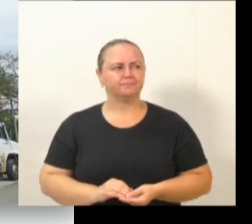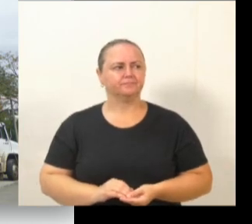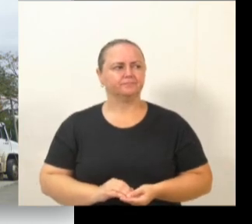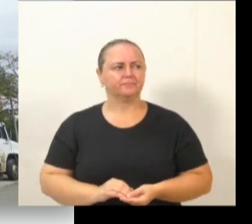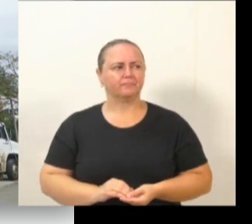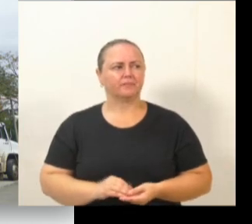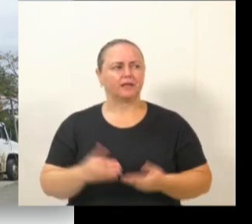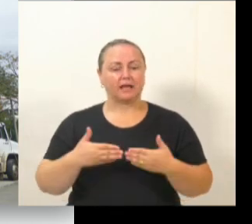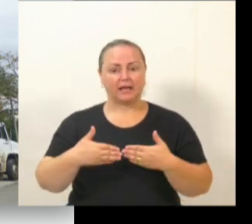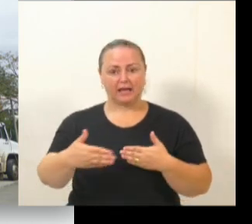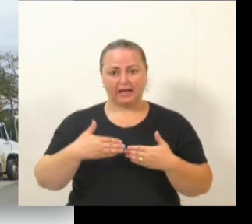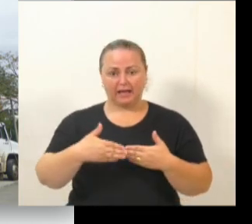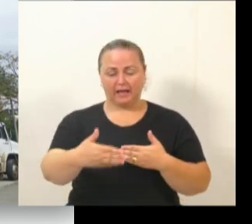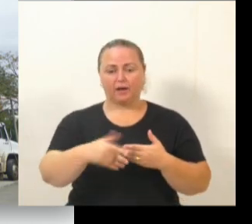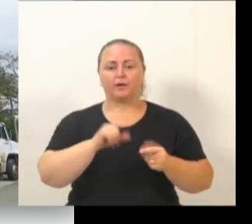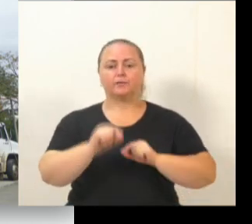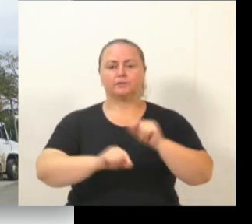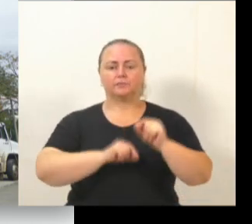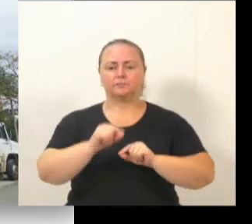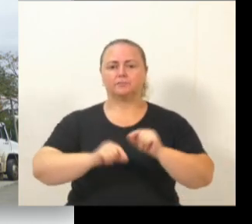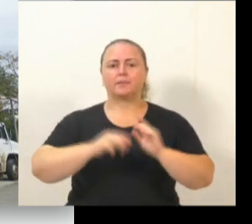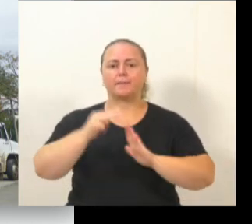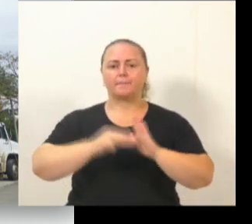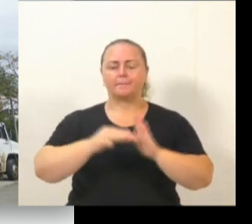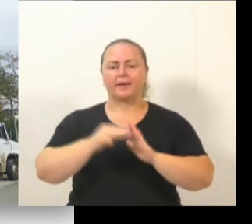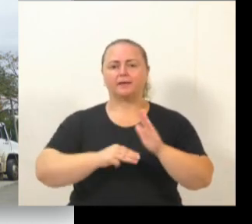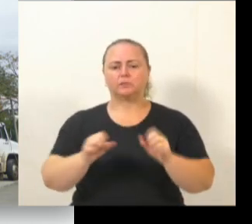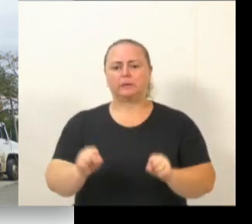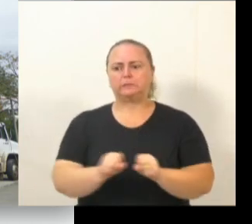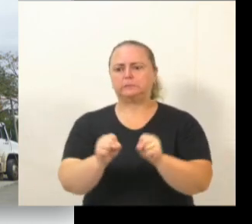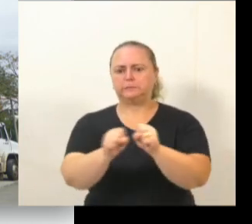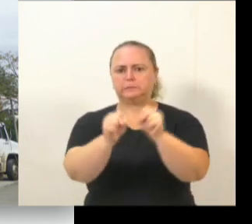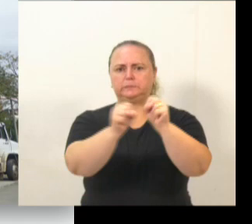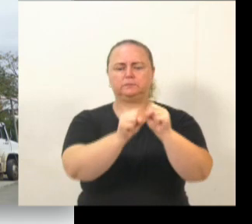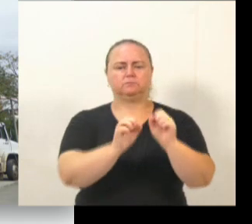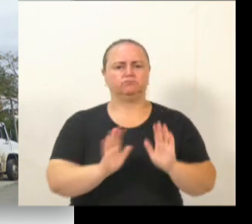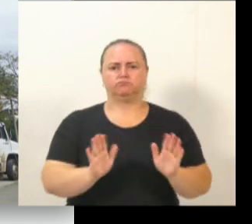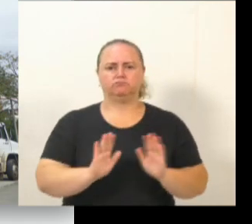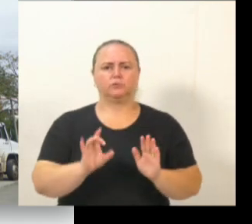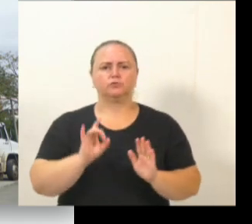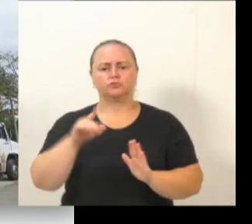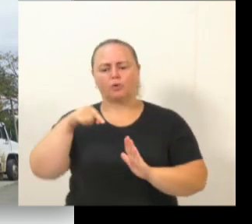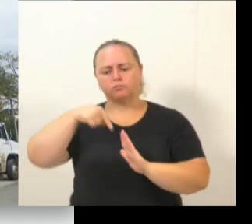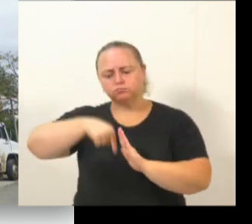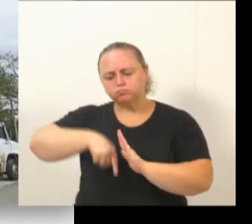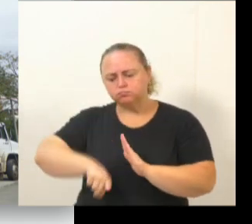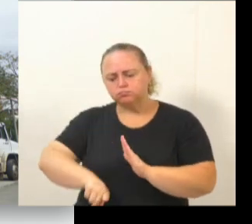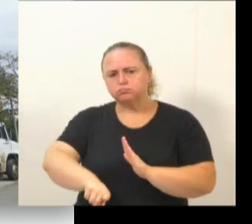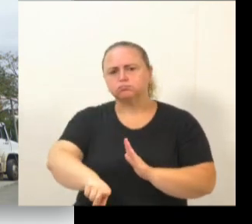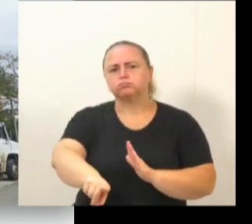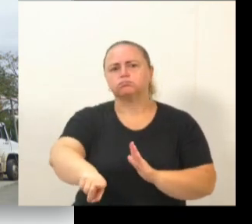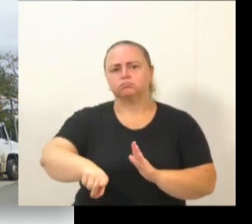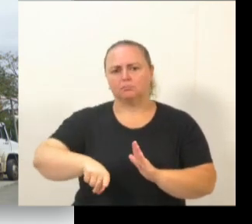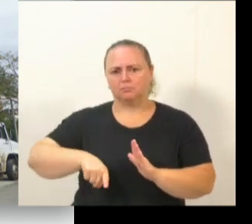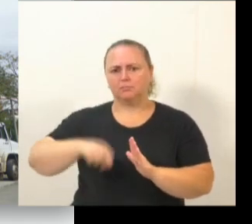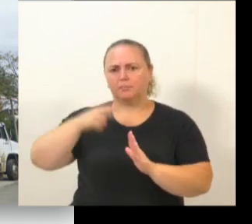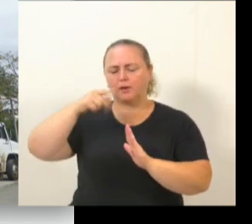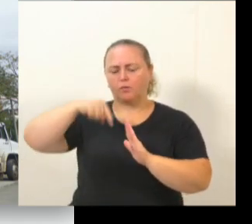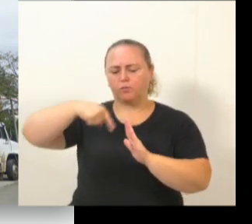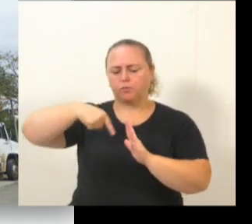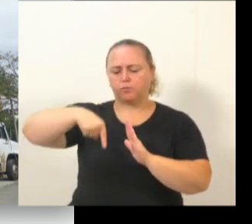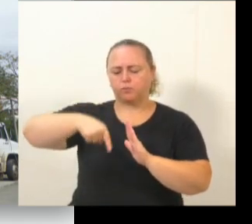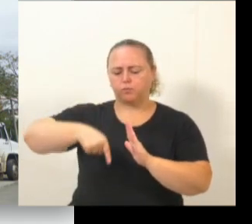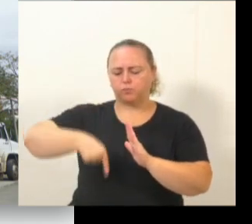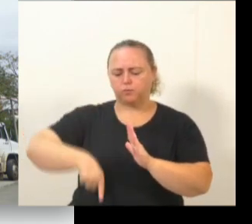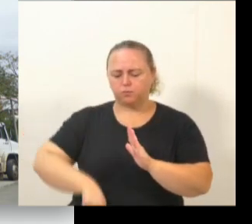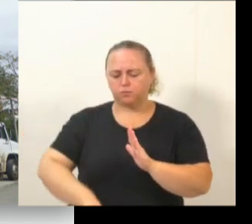com método não destrutivo, que é praticamente um furo por baixo do solo. O impacto é muito